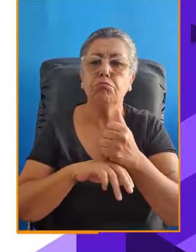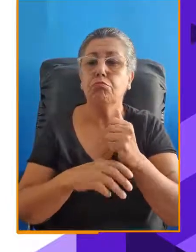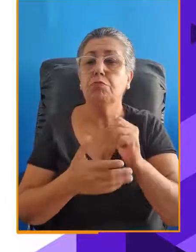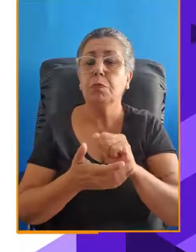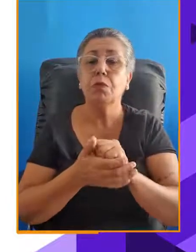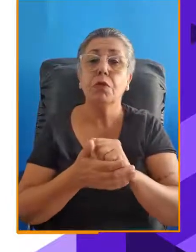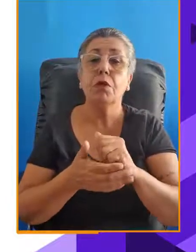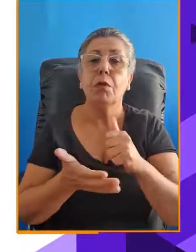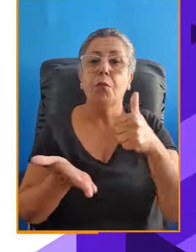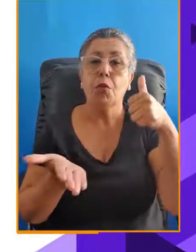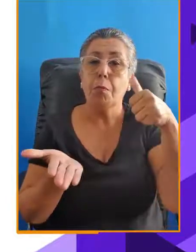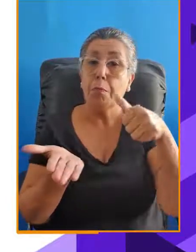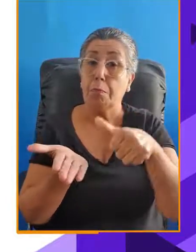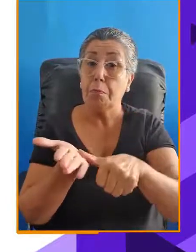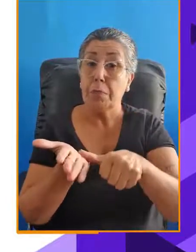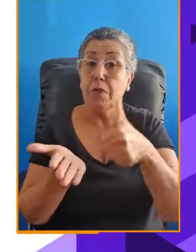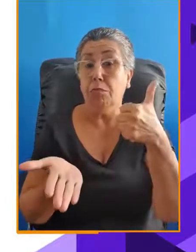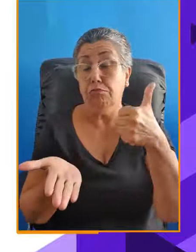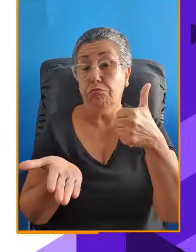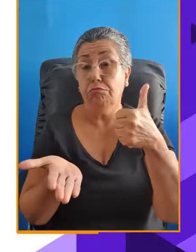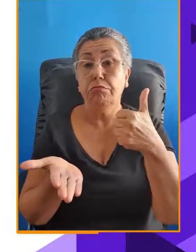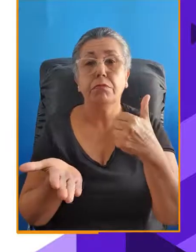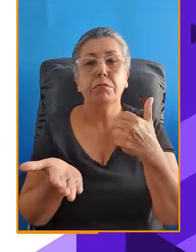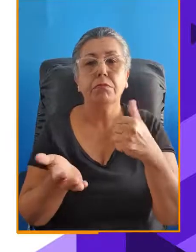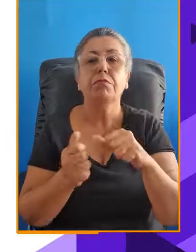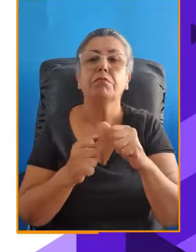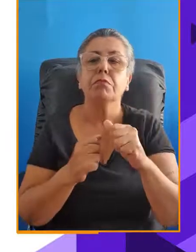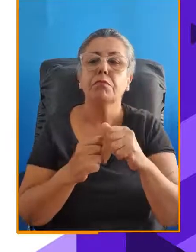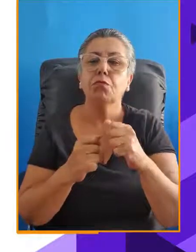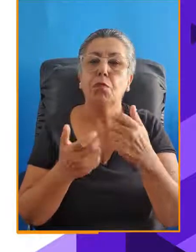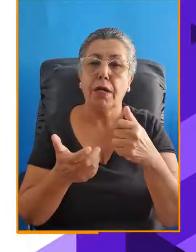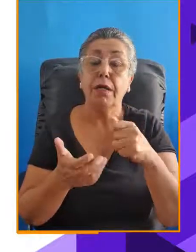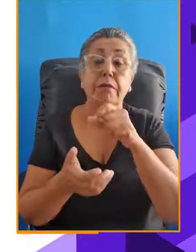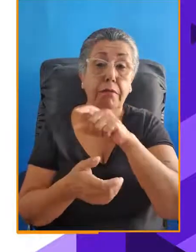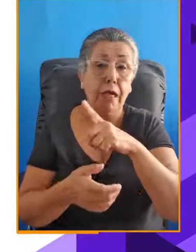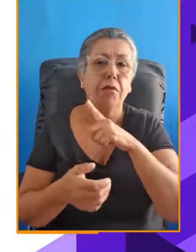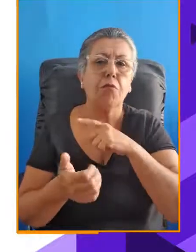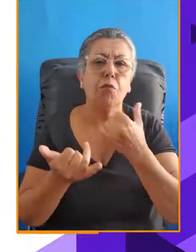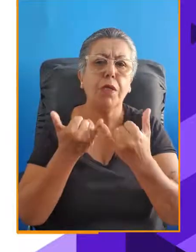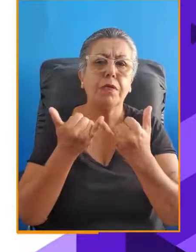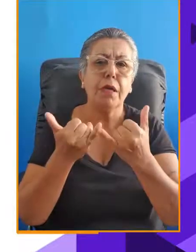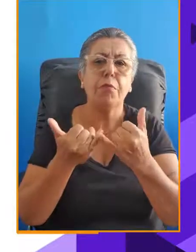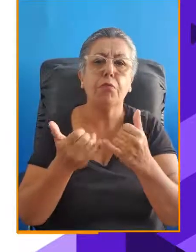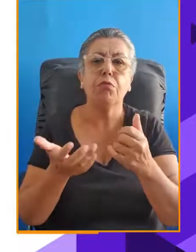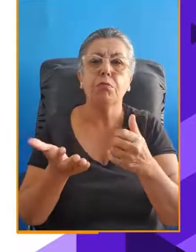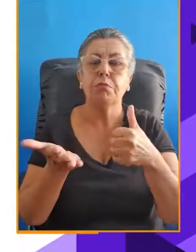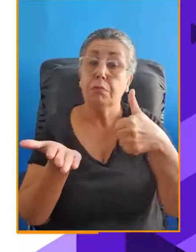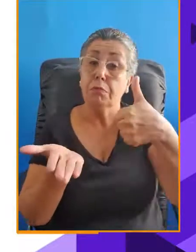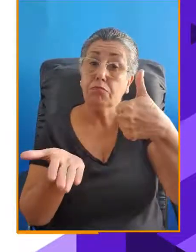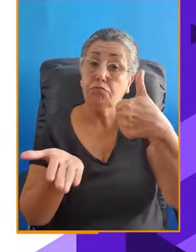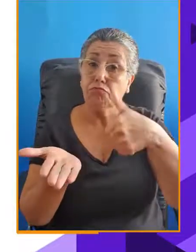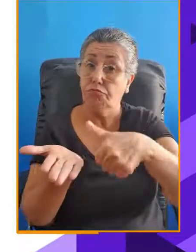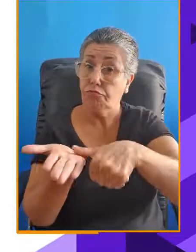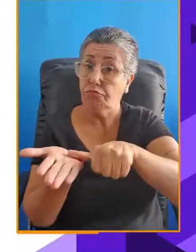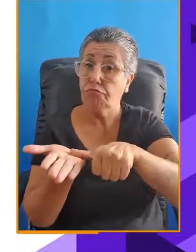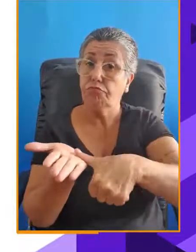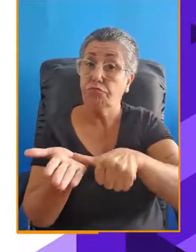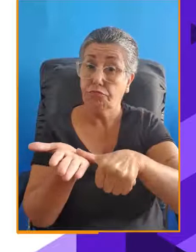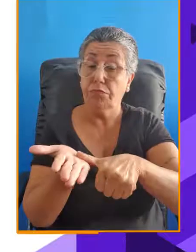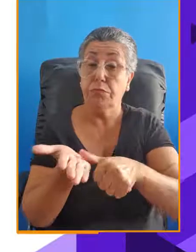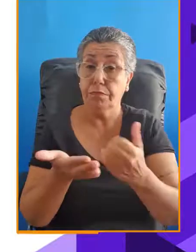visual, por impressão, por transferência e por fricção, e aqui nós temos o exemplo de uma